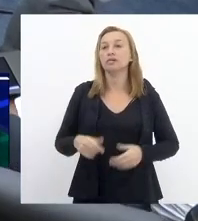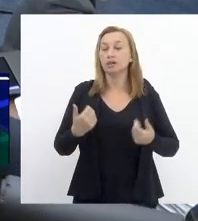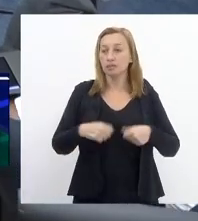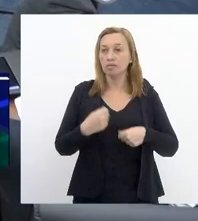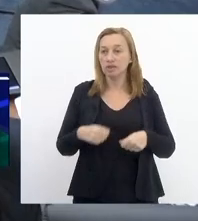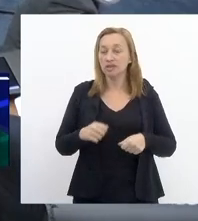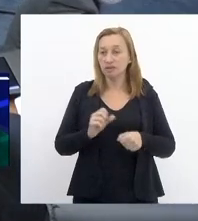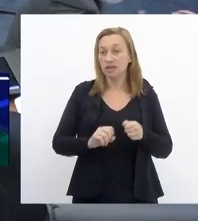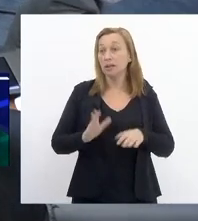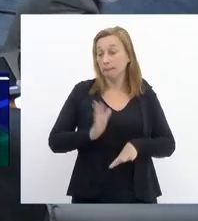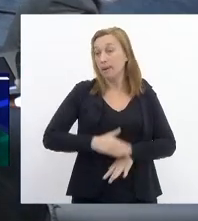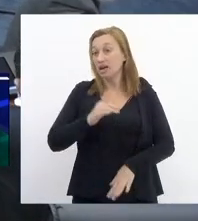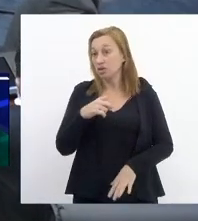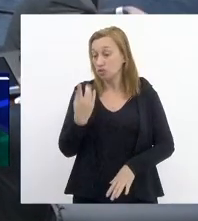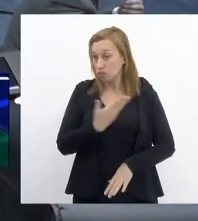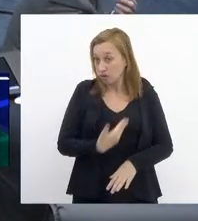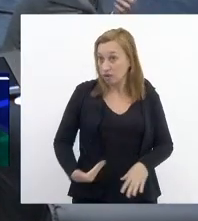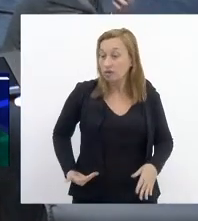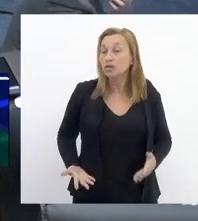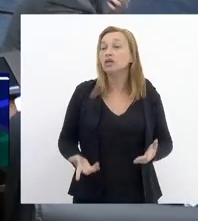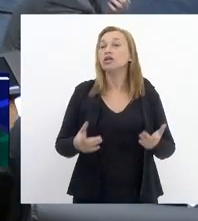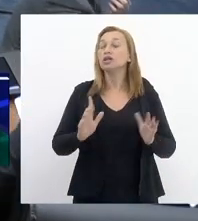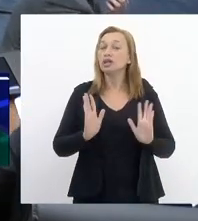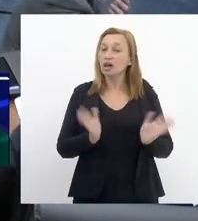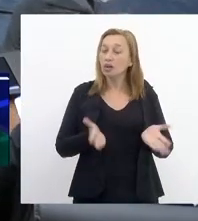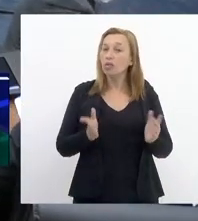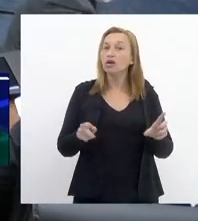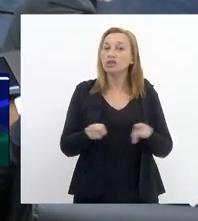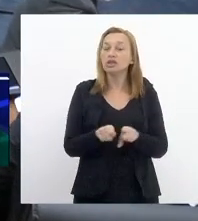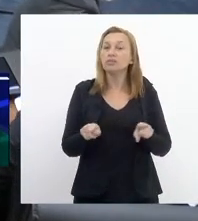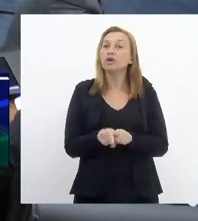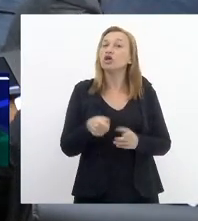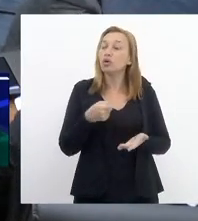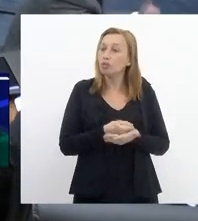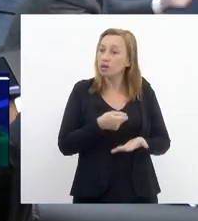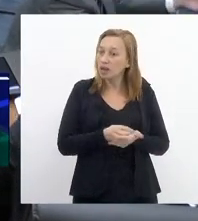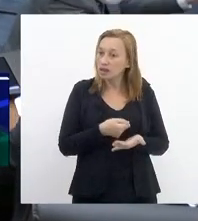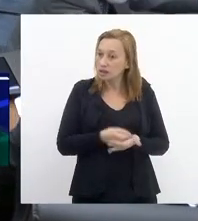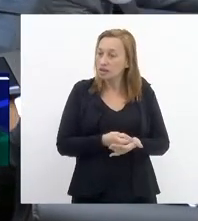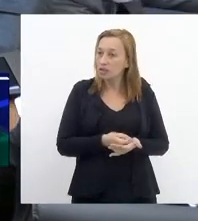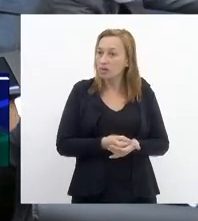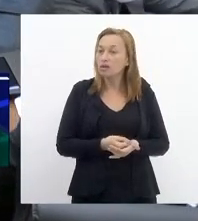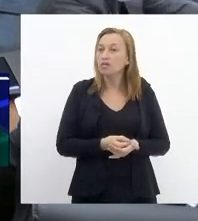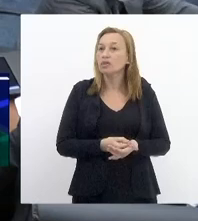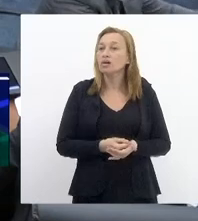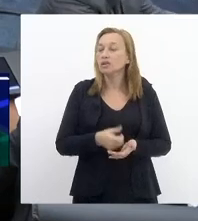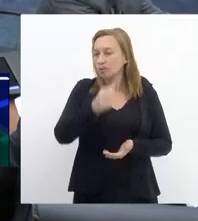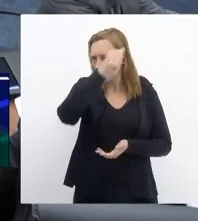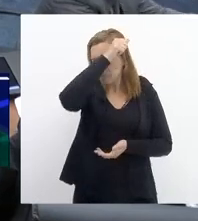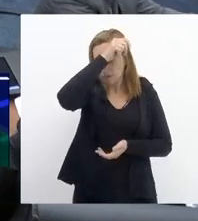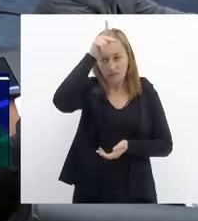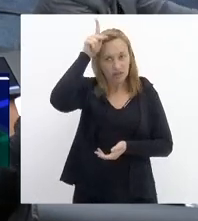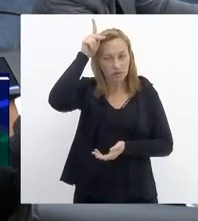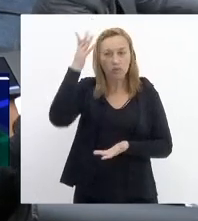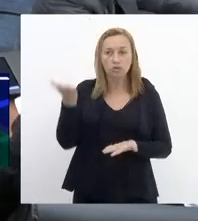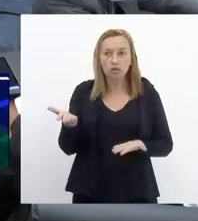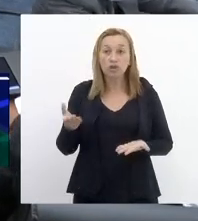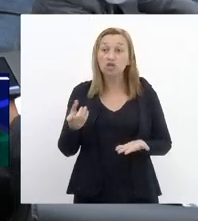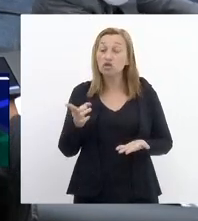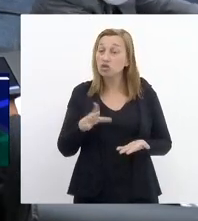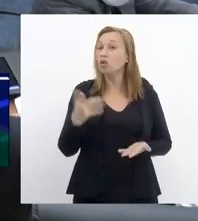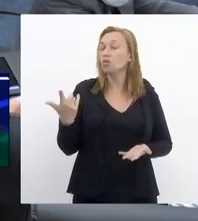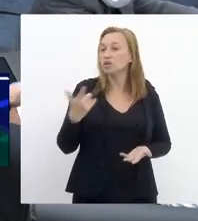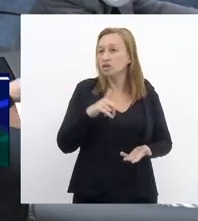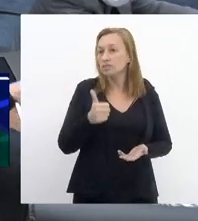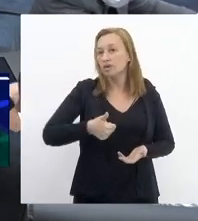fazer mais, e agora estamos colocando também obrigações para as prefeituras, que só tem a ganhar com isso,